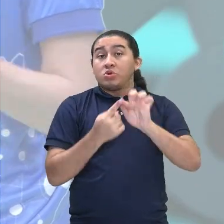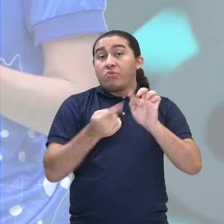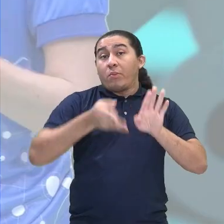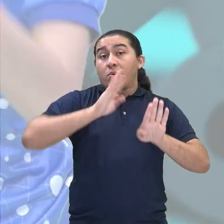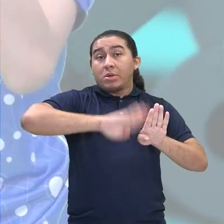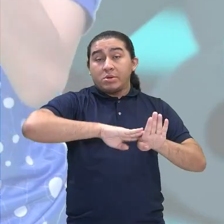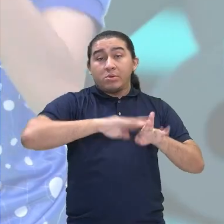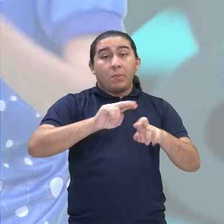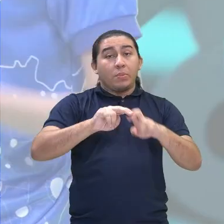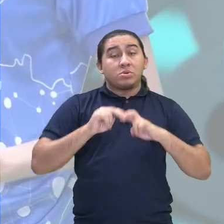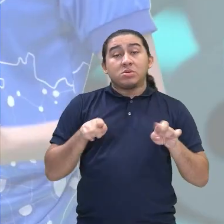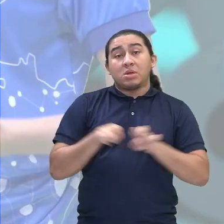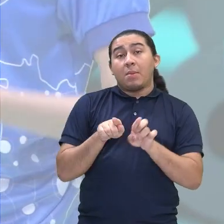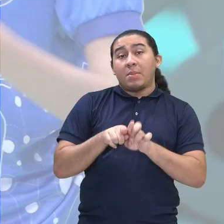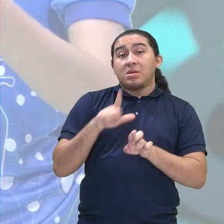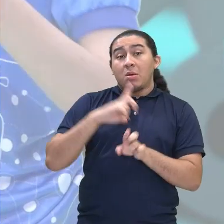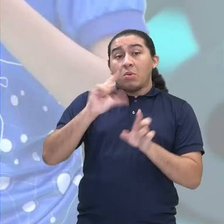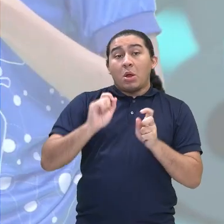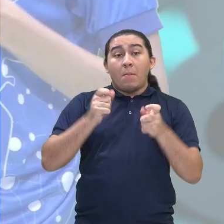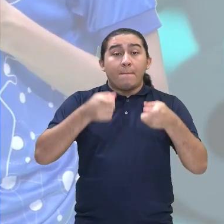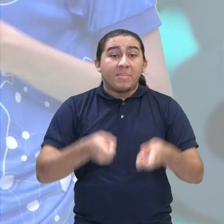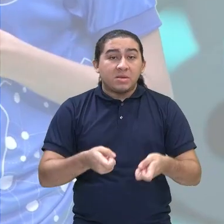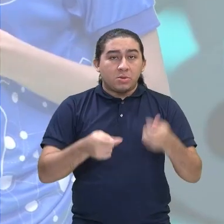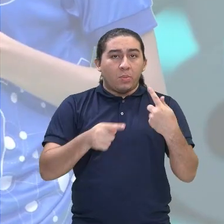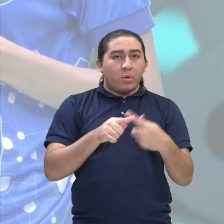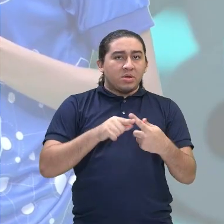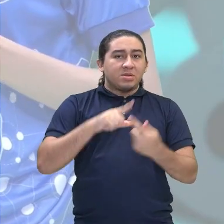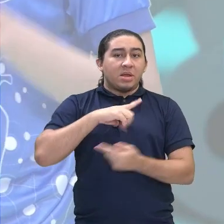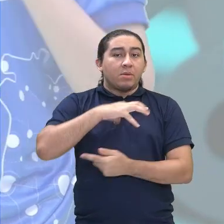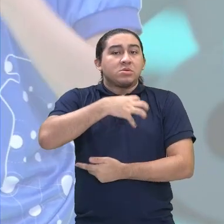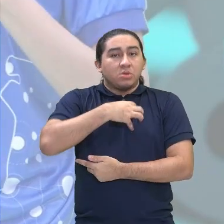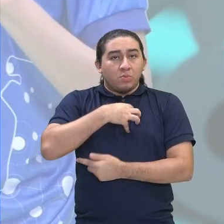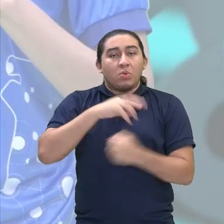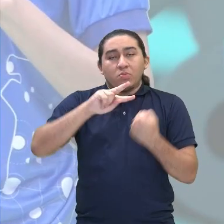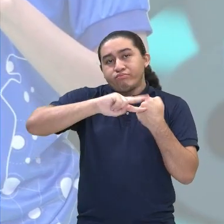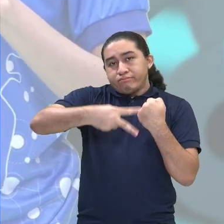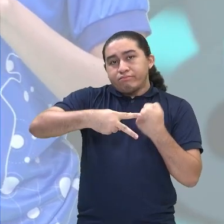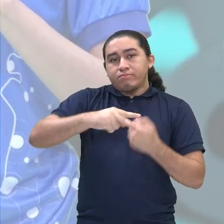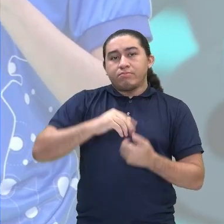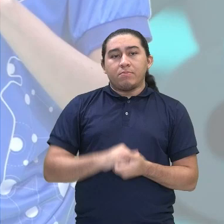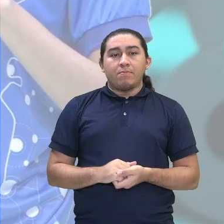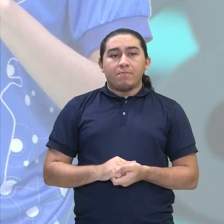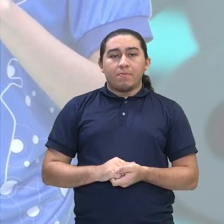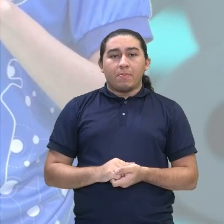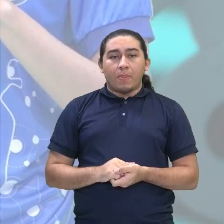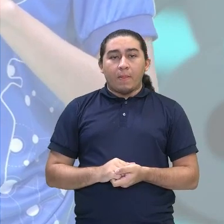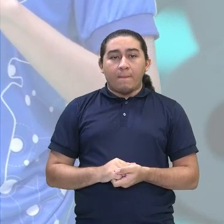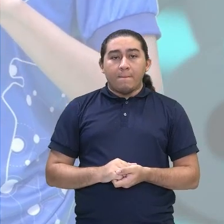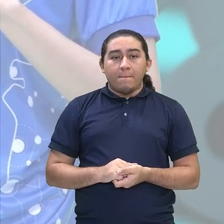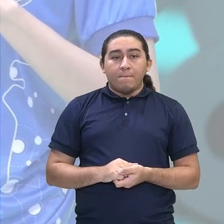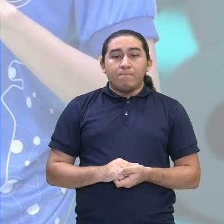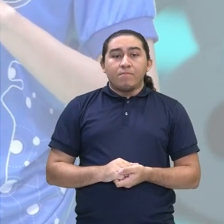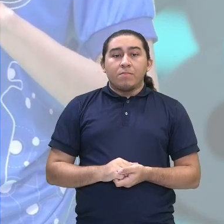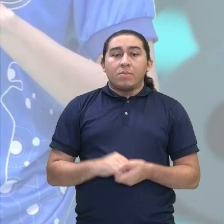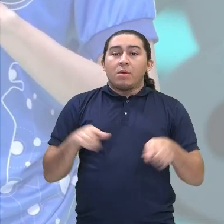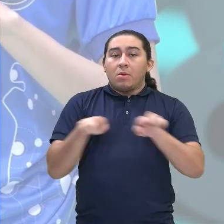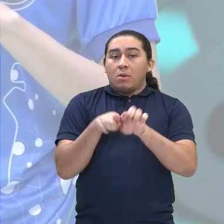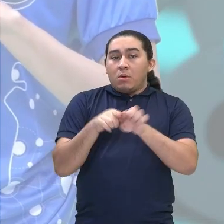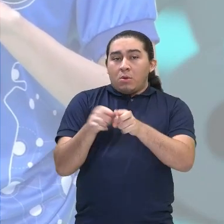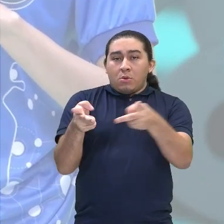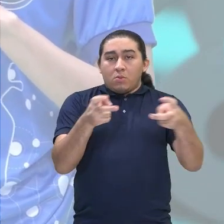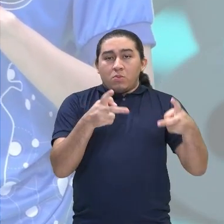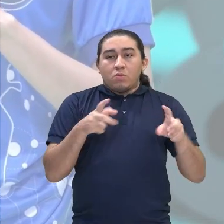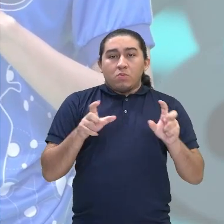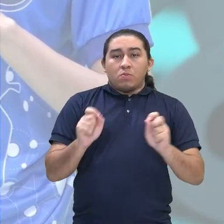também é firme, ele possui um peso, porque ele tem uma sensação. Avançando, vamos perceber que vai nos